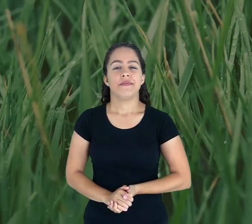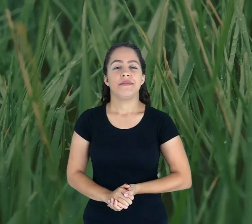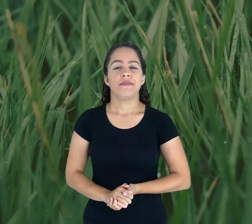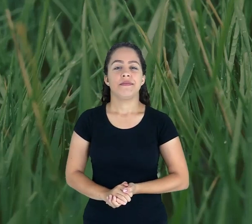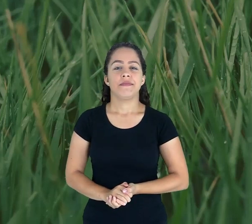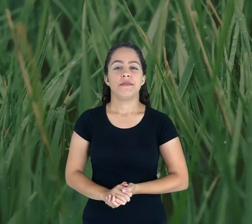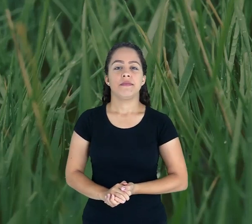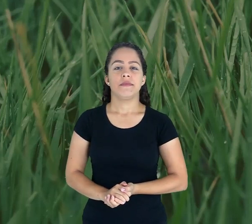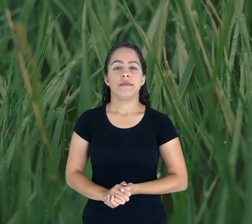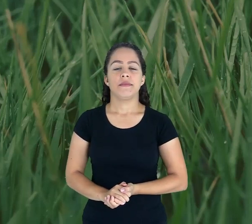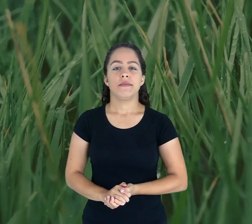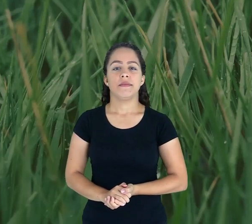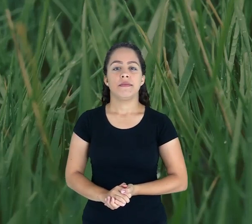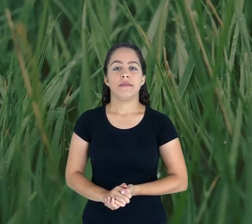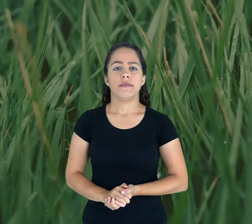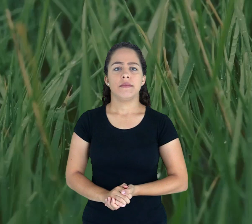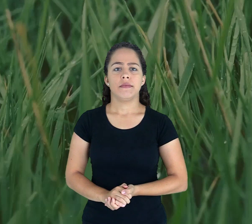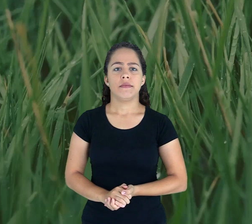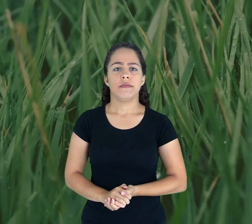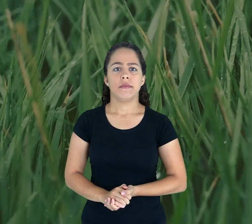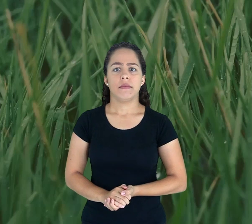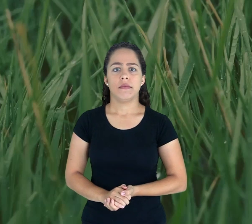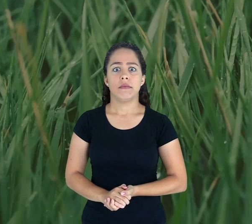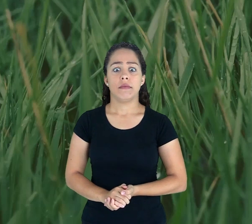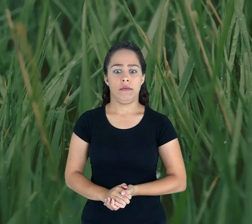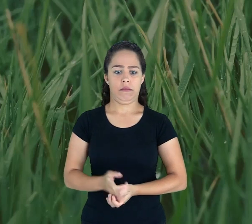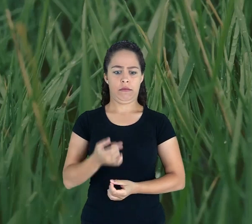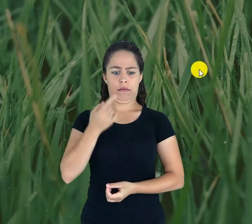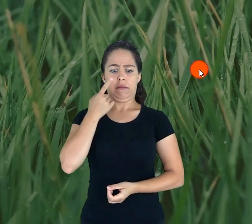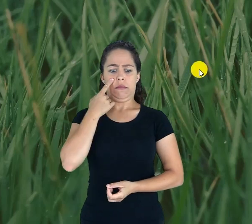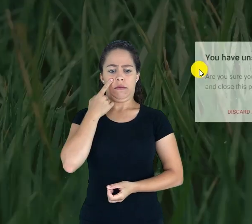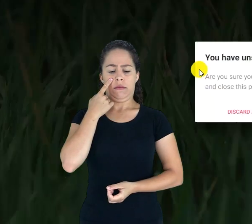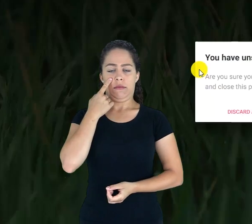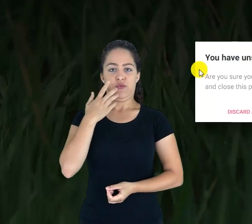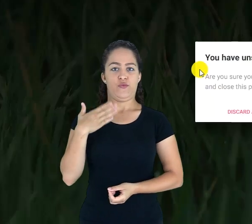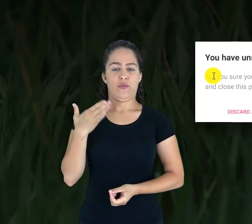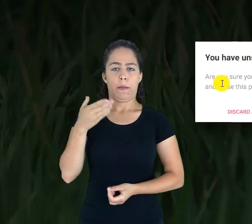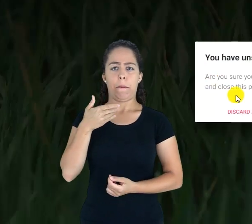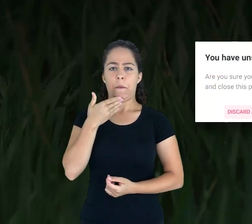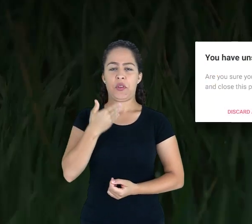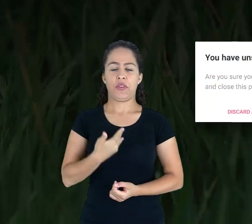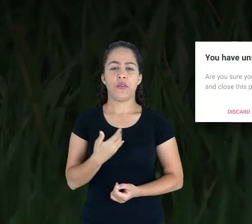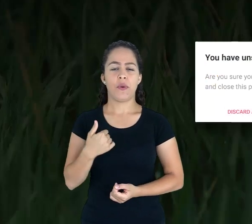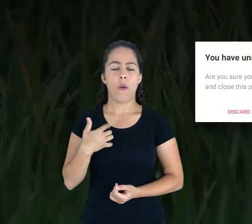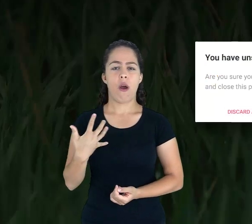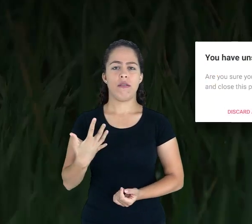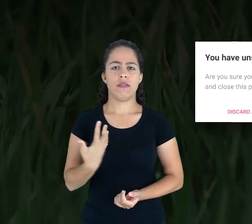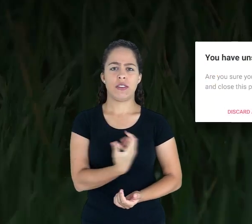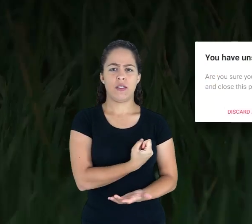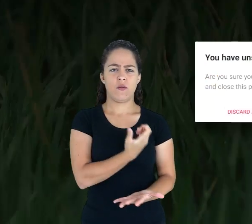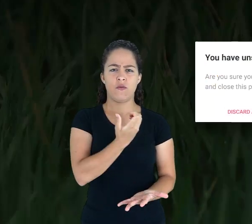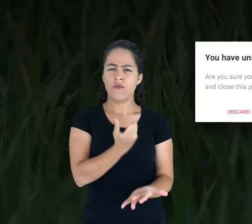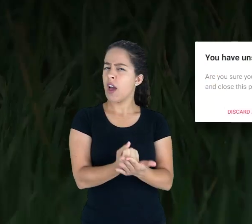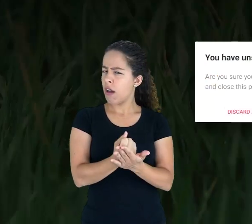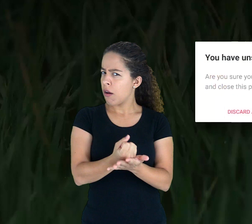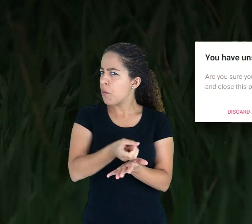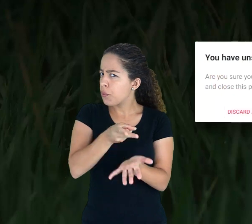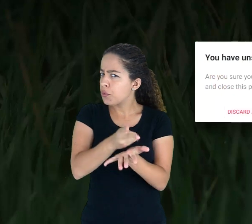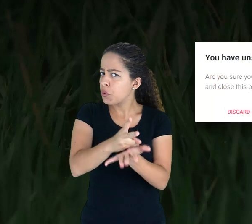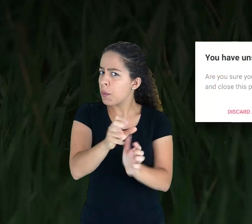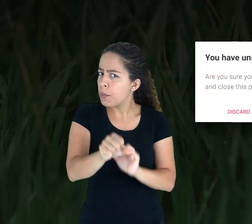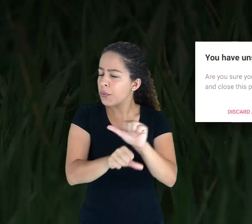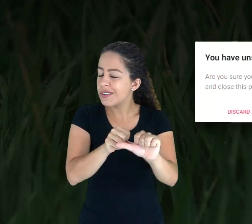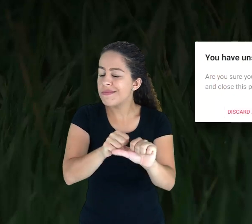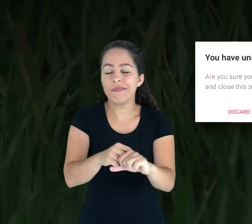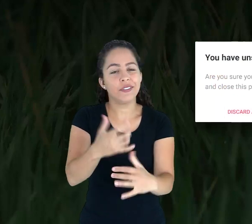coloquei... Opa, que ele pediu para eu salvar, continuar fazendo a modificação.